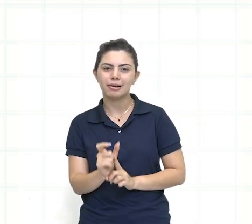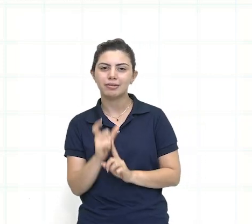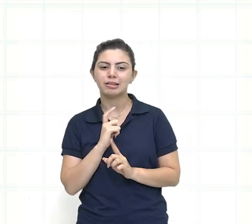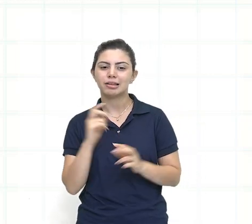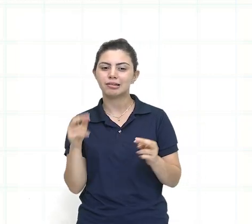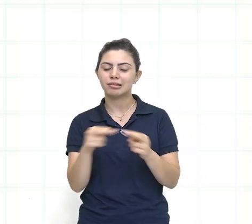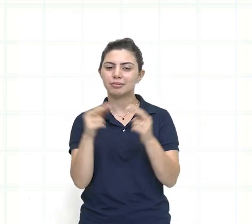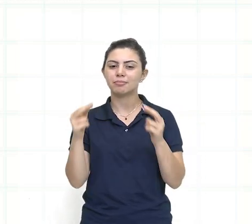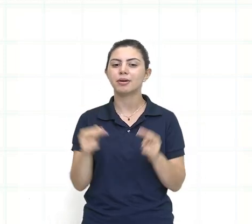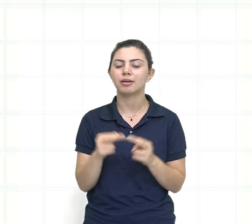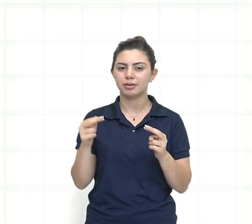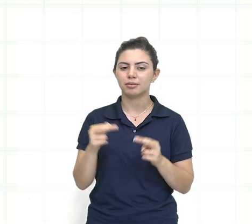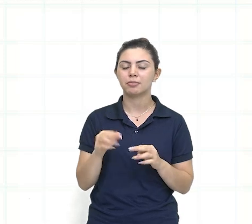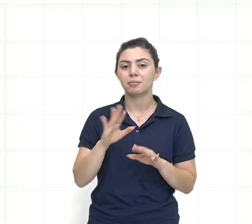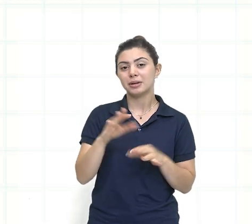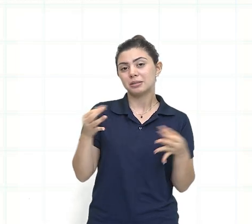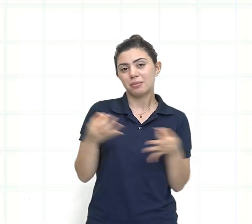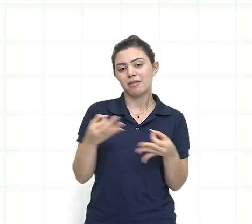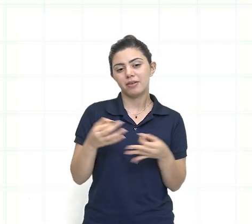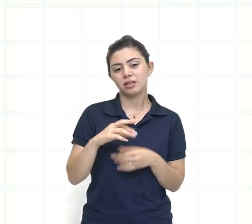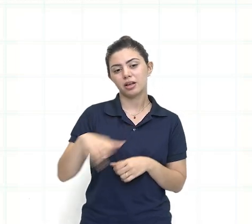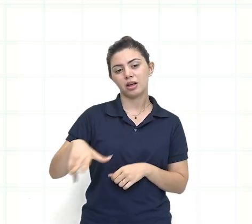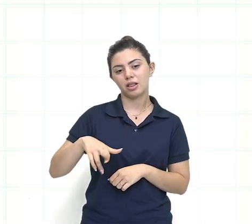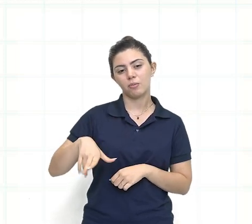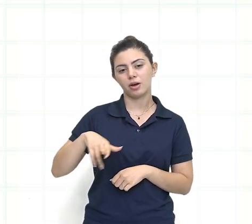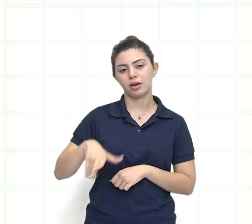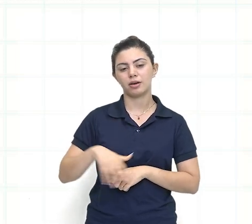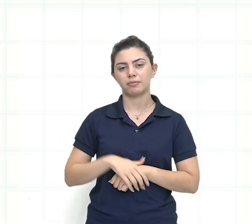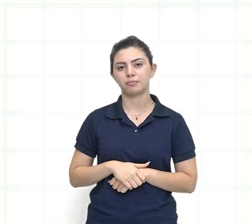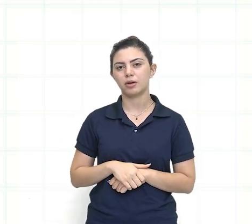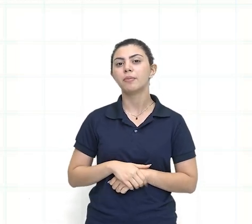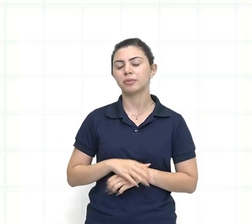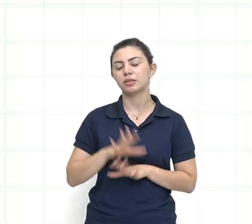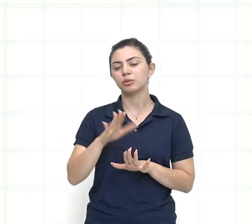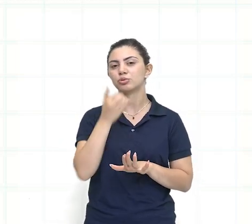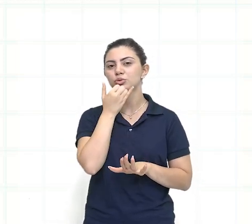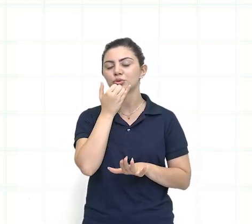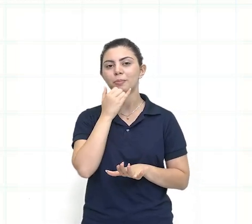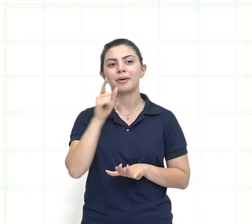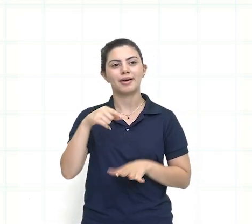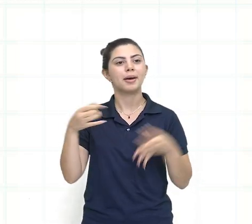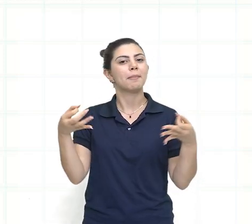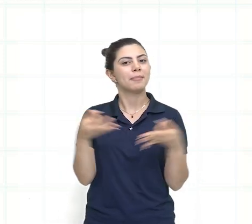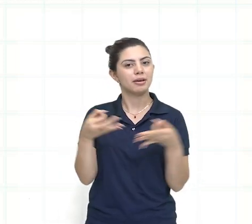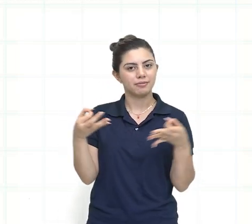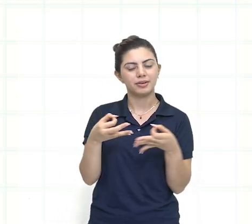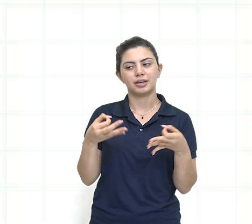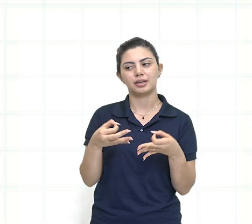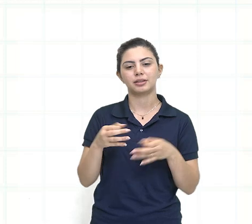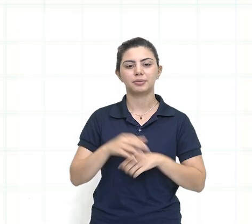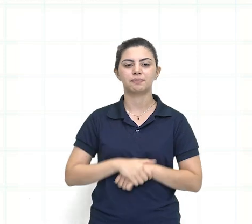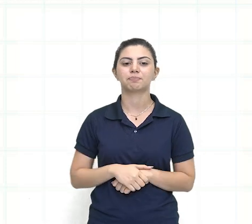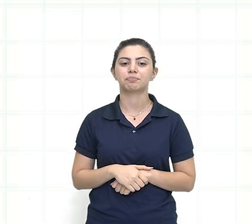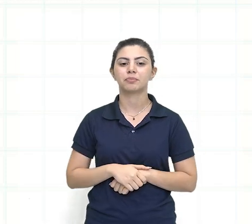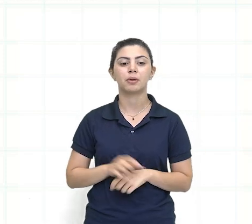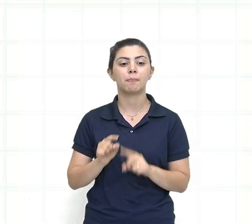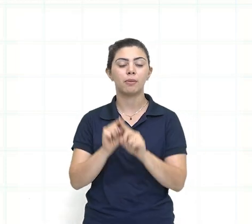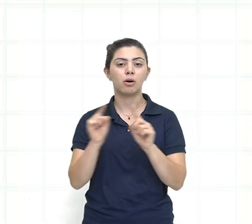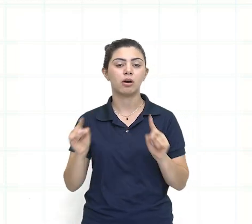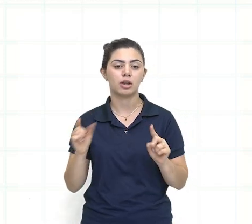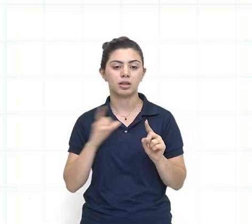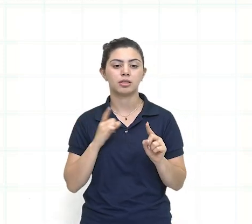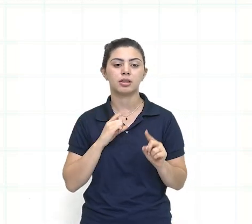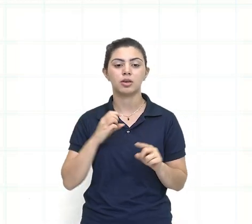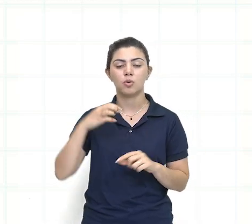rimas, né? Aqui no caso não são perfeitas. São perfeitas. Apesar de esse som aqui, né, do M,